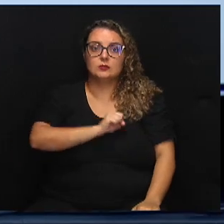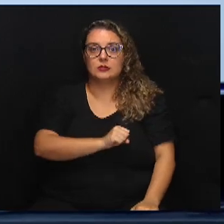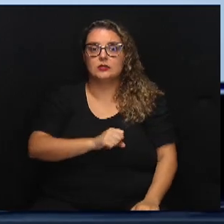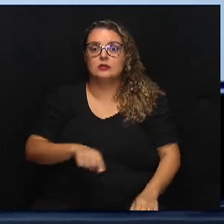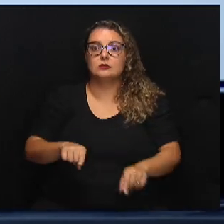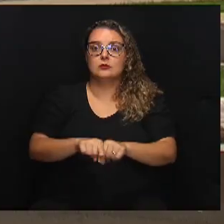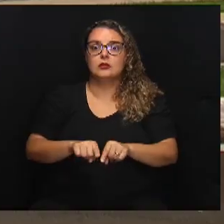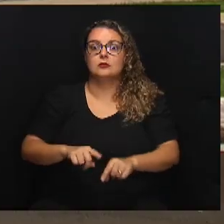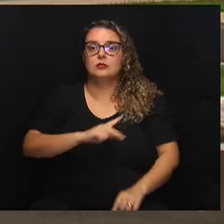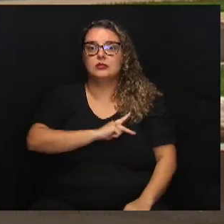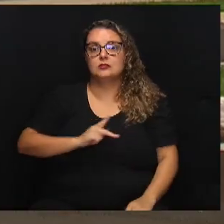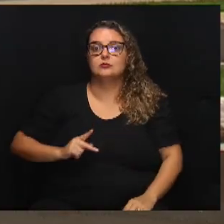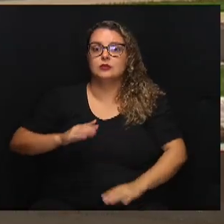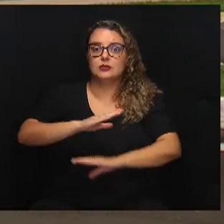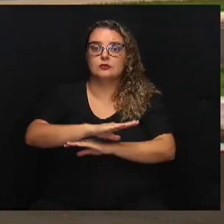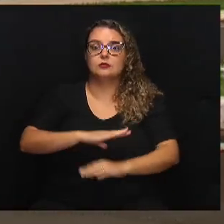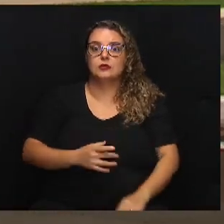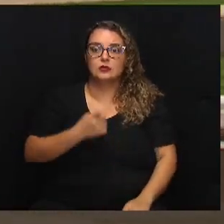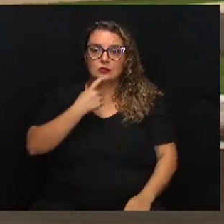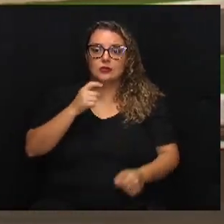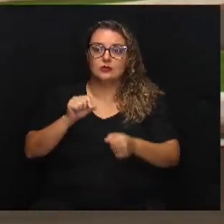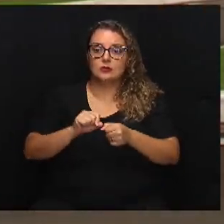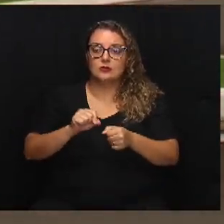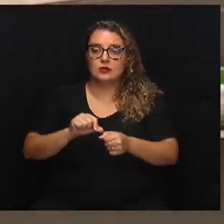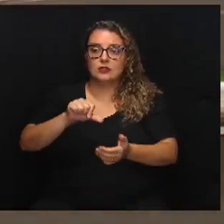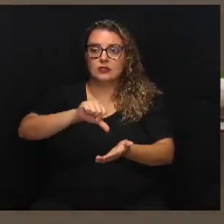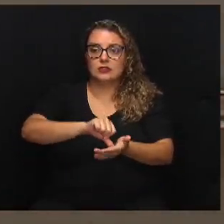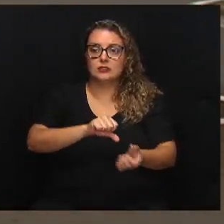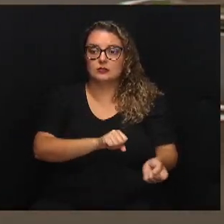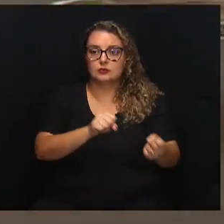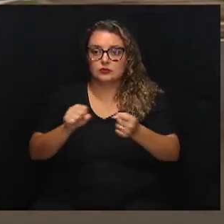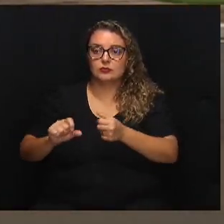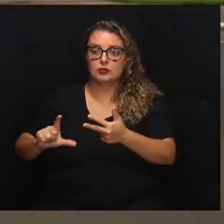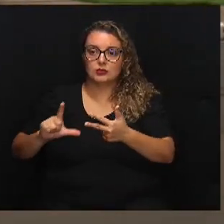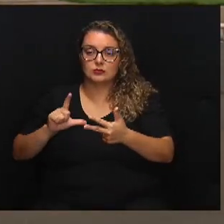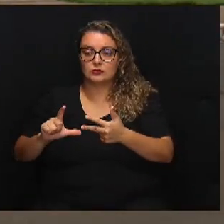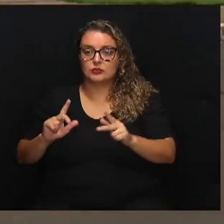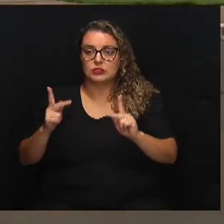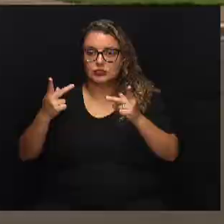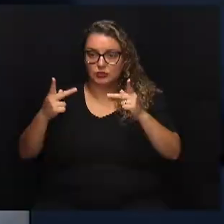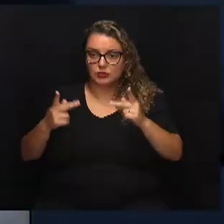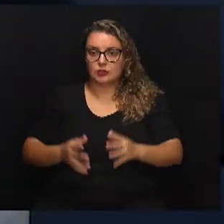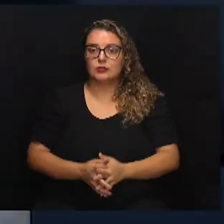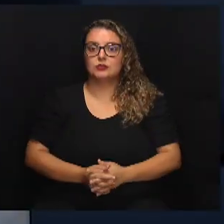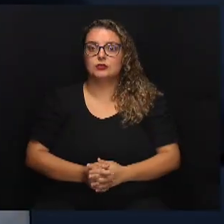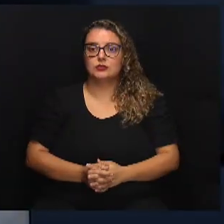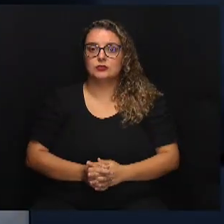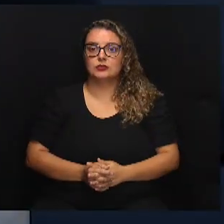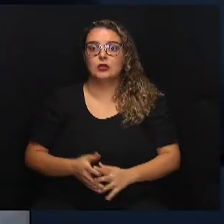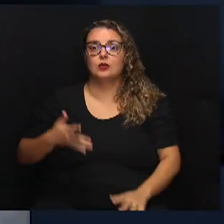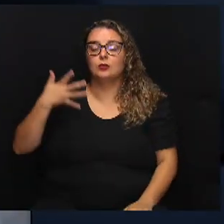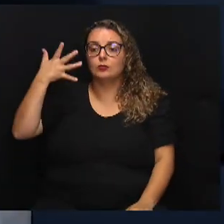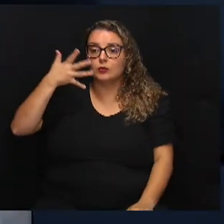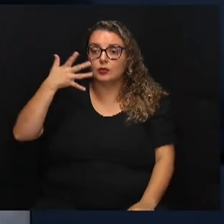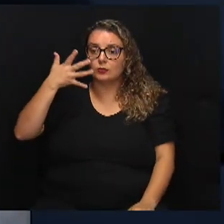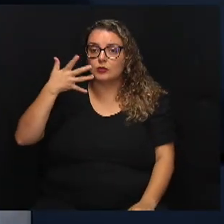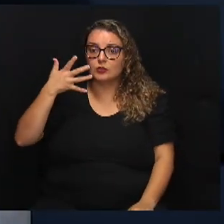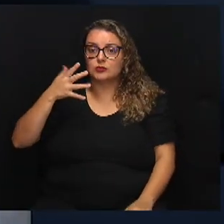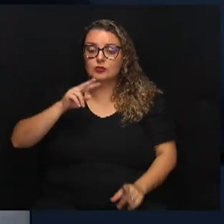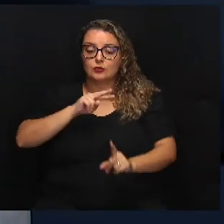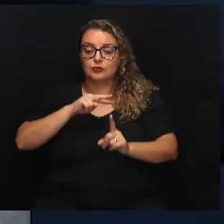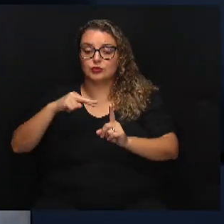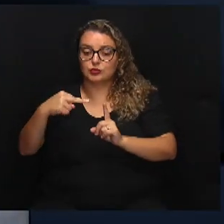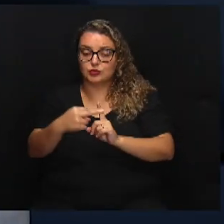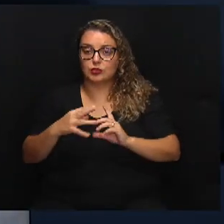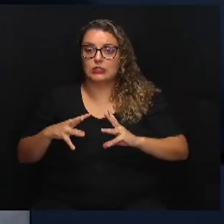Câmara de Campinas, foi realizado na sede do Poder Legislativo de Hortolândia. A palestra sobre o panorama da